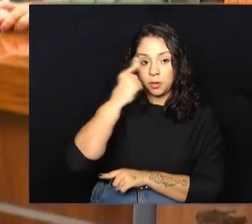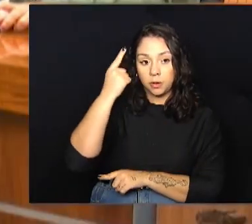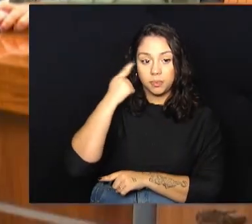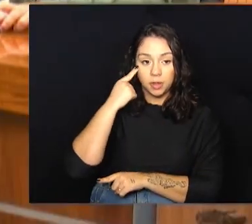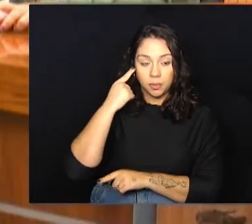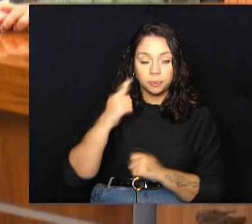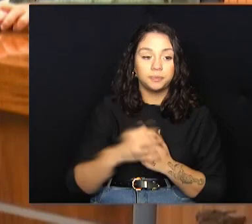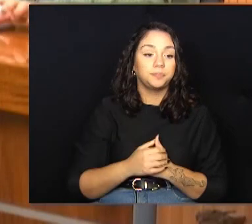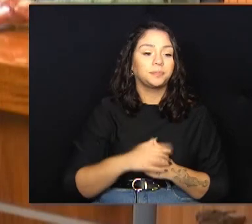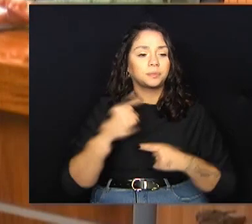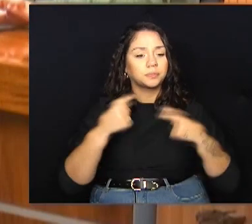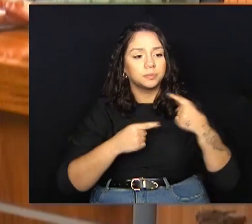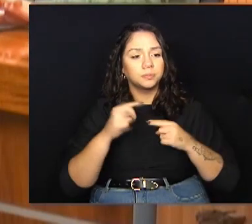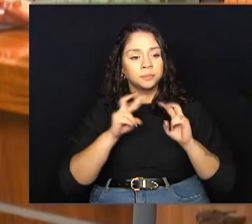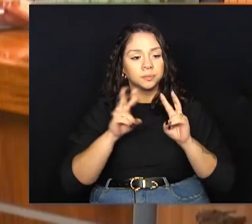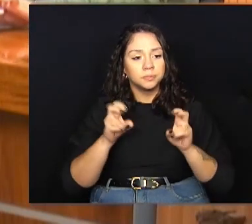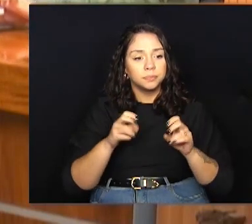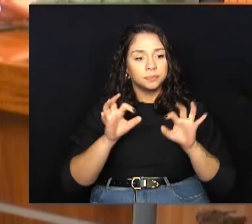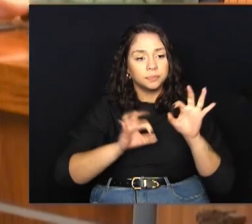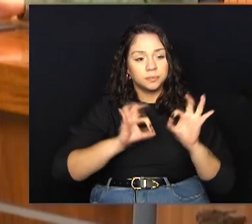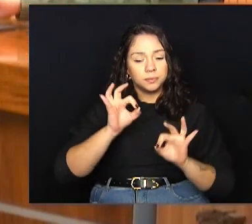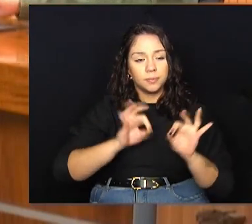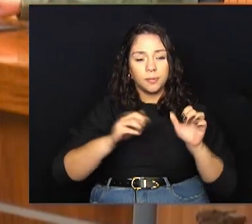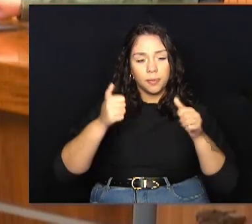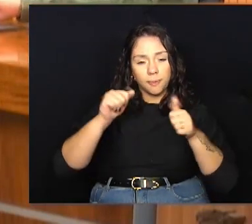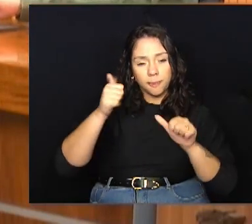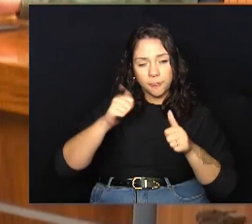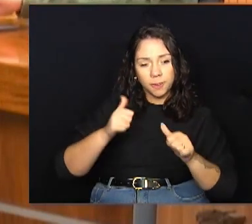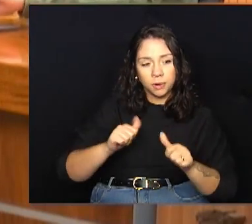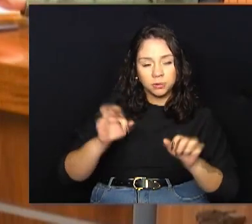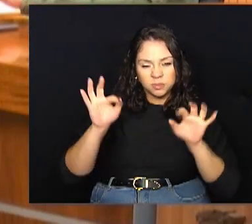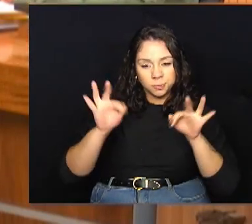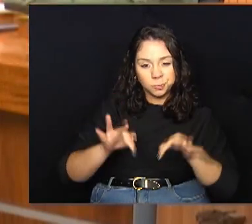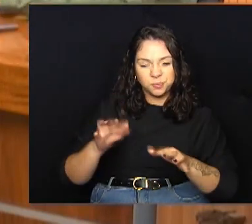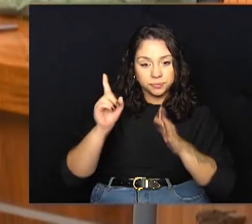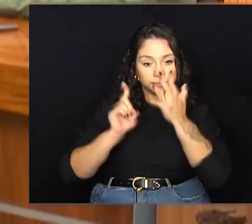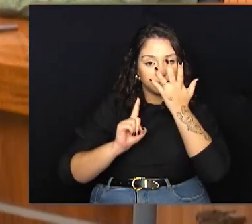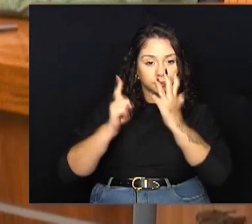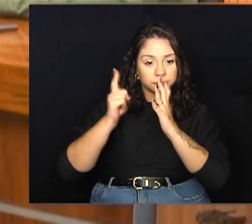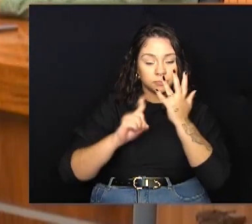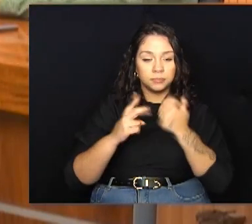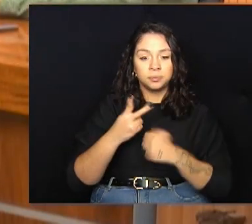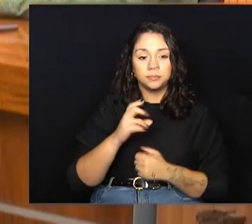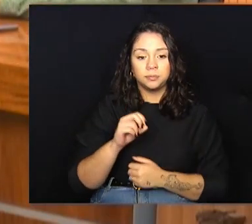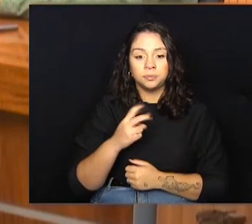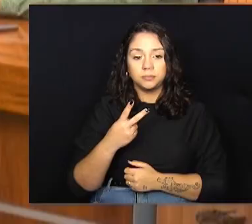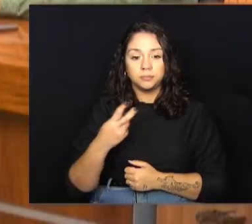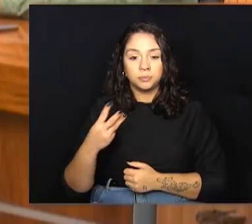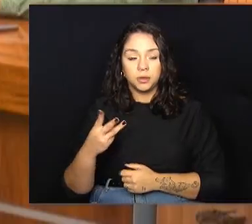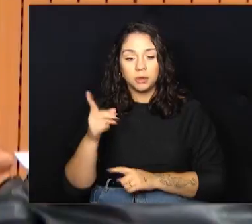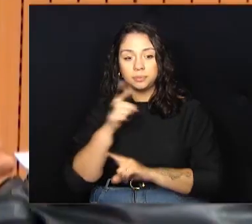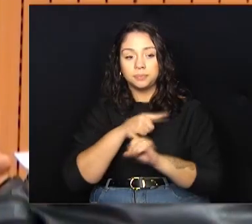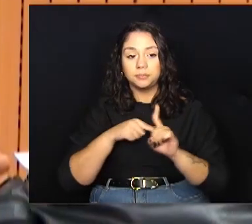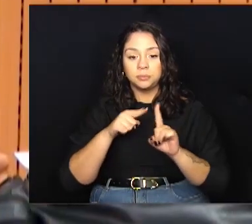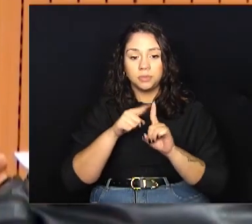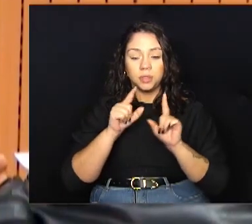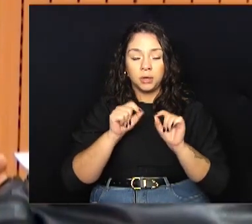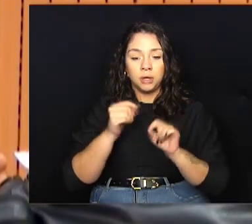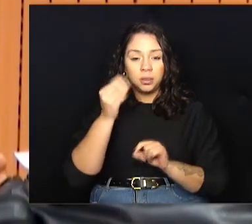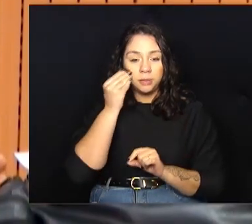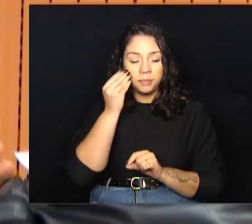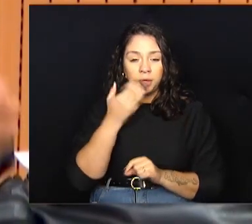discutir sobre os preparativos e análise final do carnaval de 2023 com a finalidade de buscar